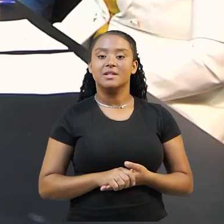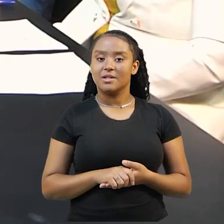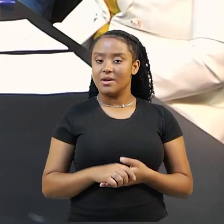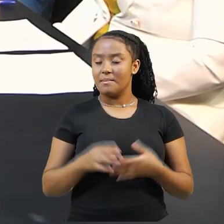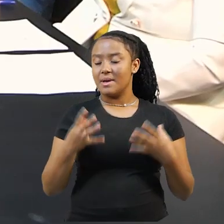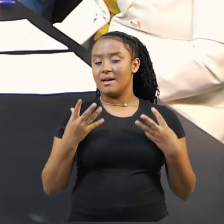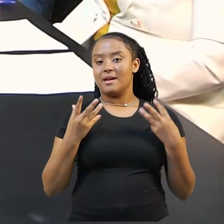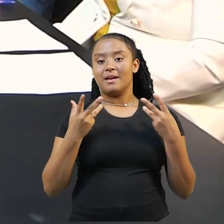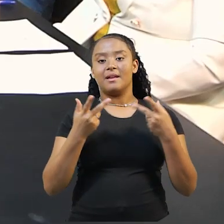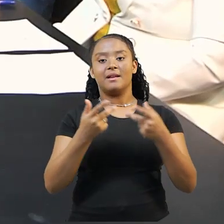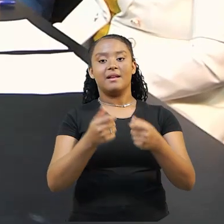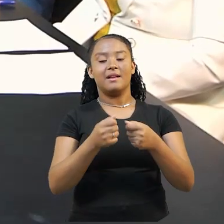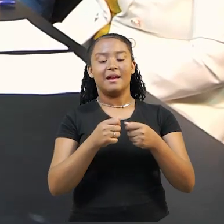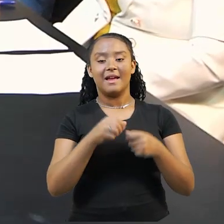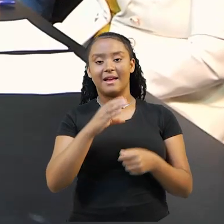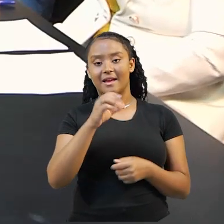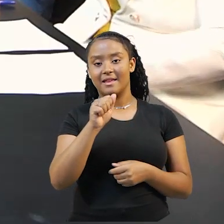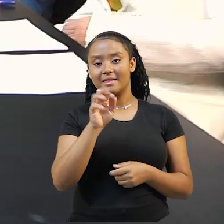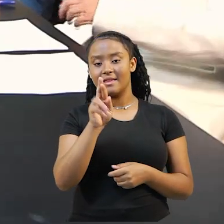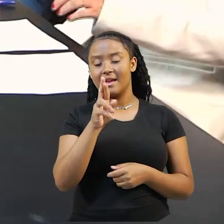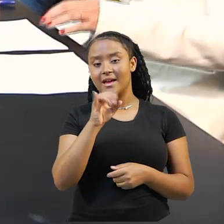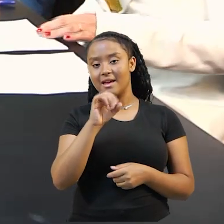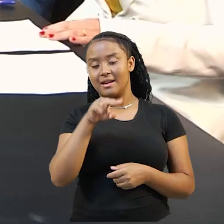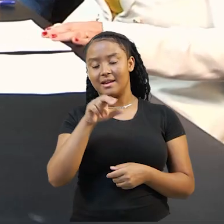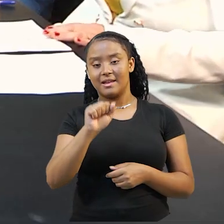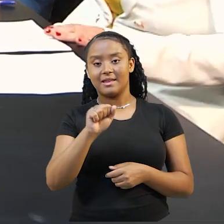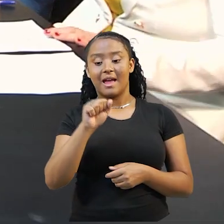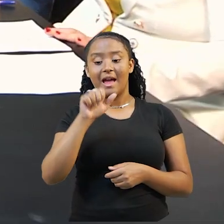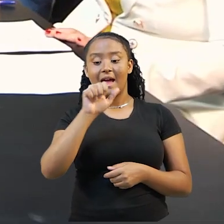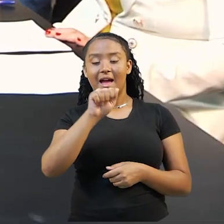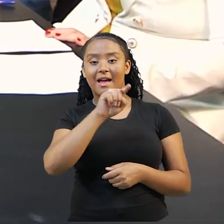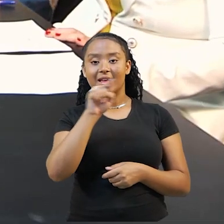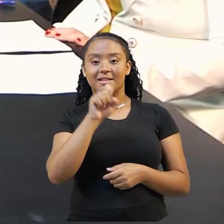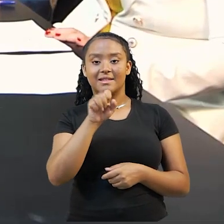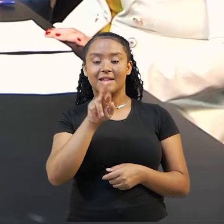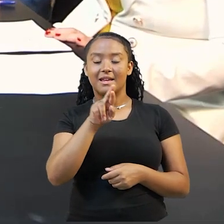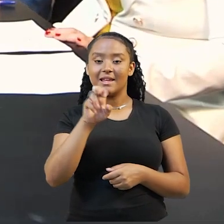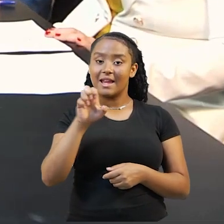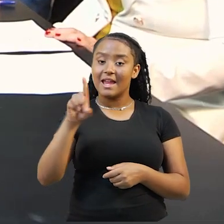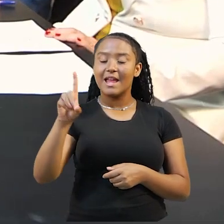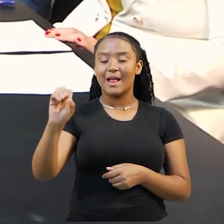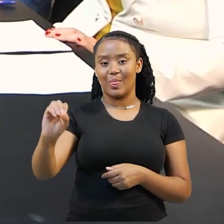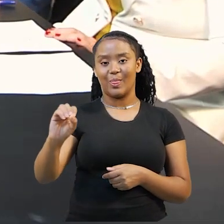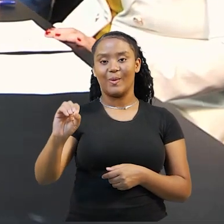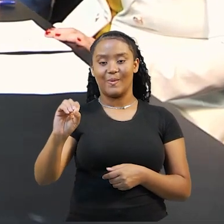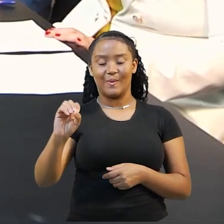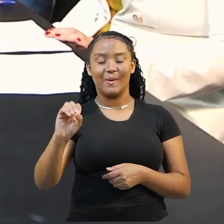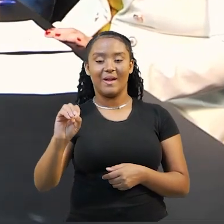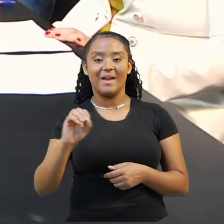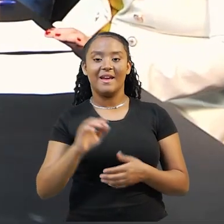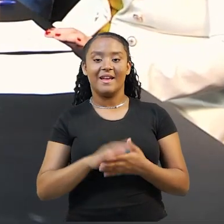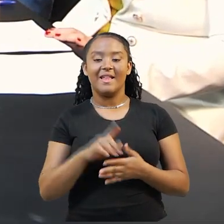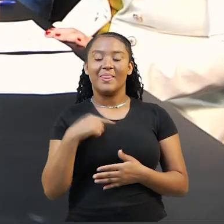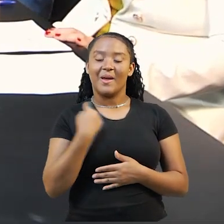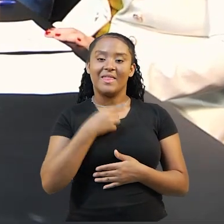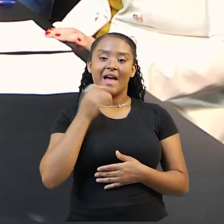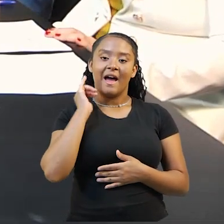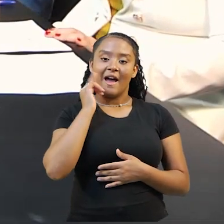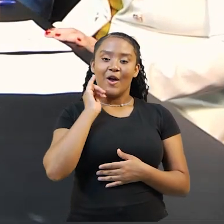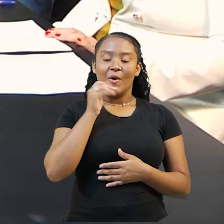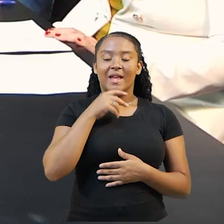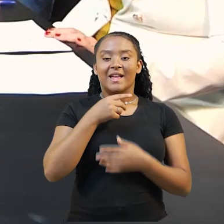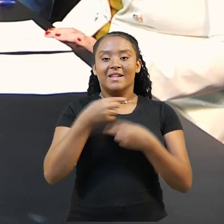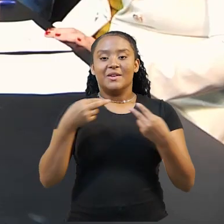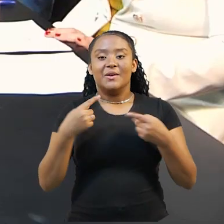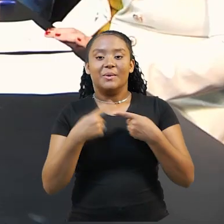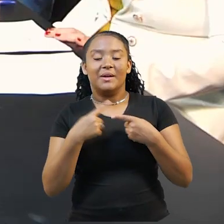Eliane. Exatamente, não confundir, né? Azeredo com Azevedo. Azeredo de Belo Horizonte. Nós estamos falando isso exatamente